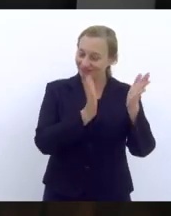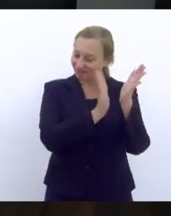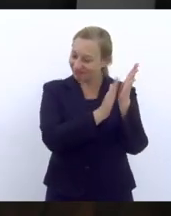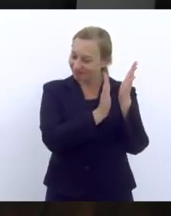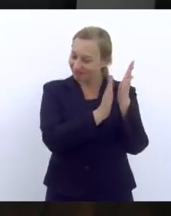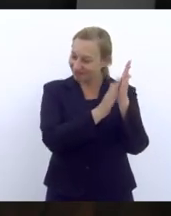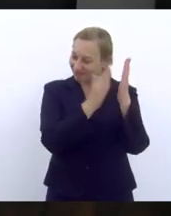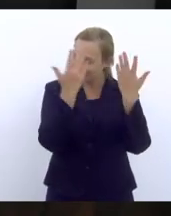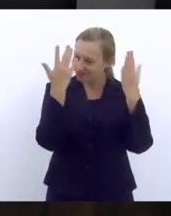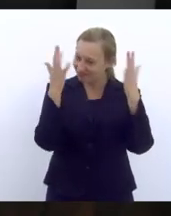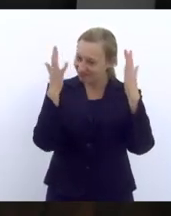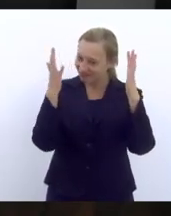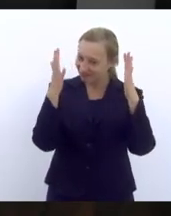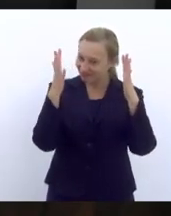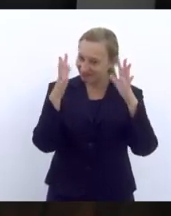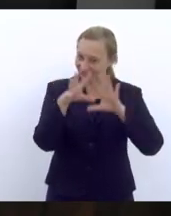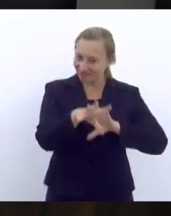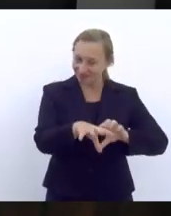e